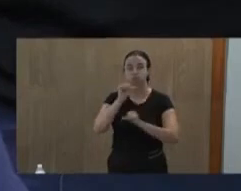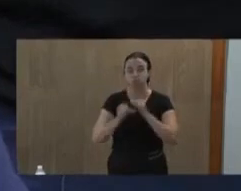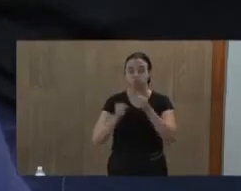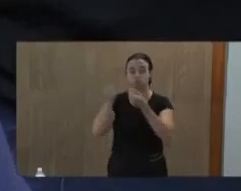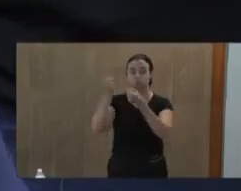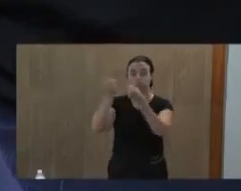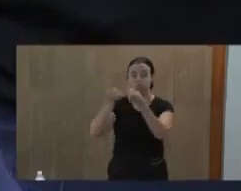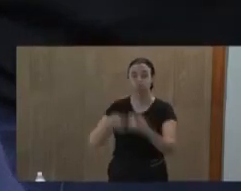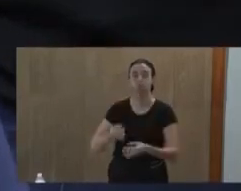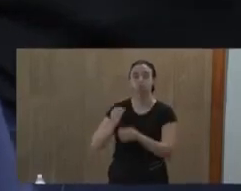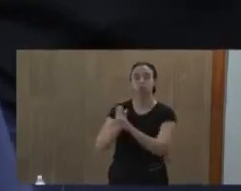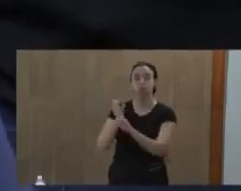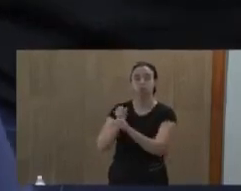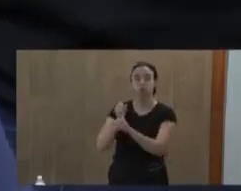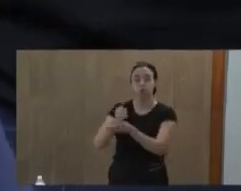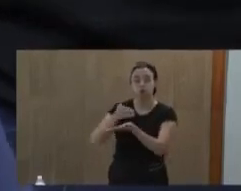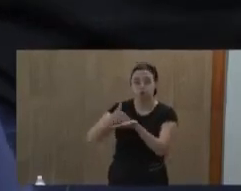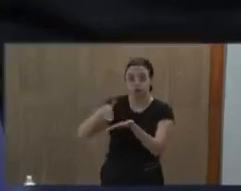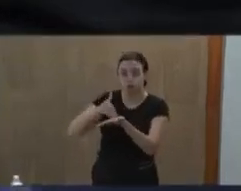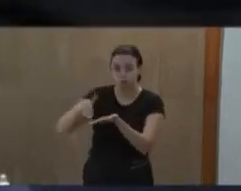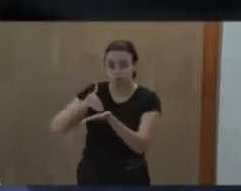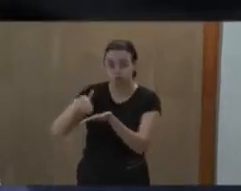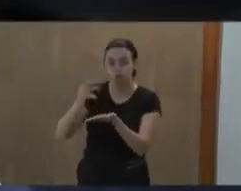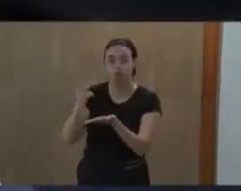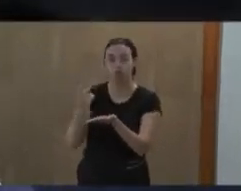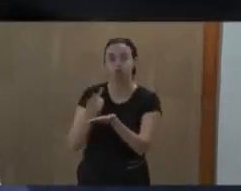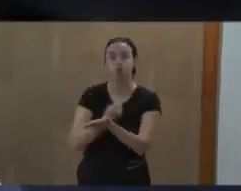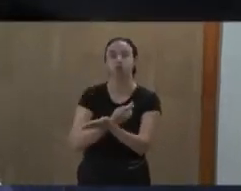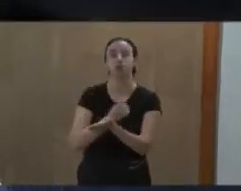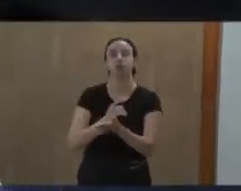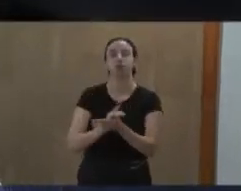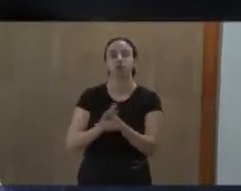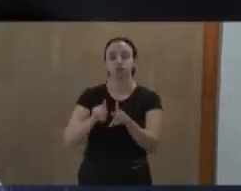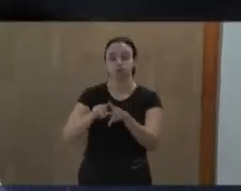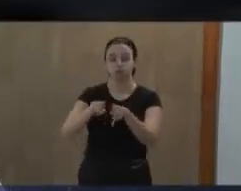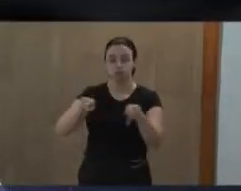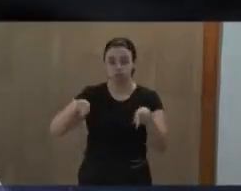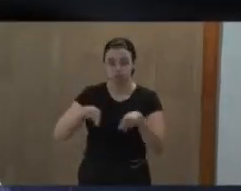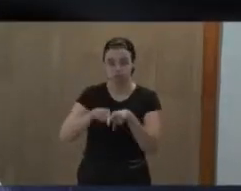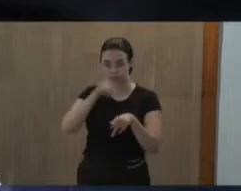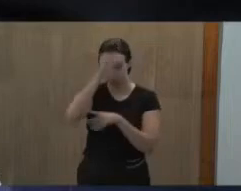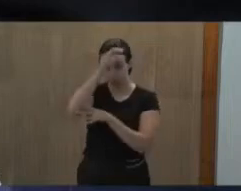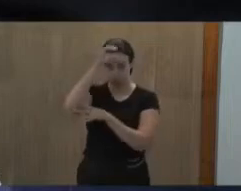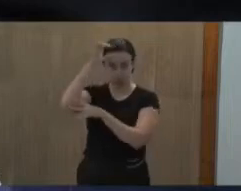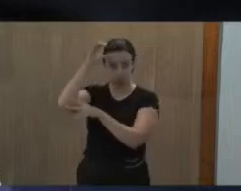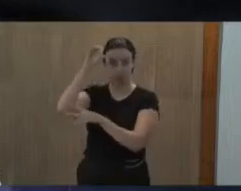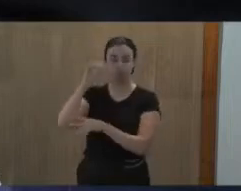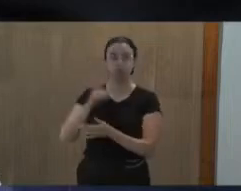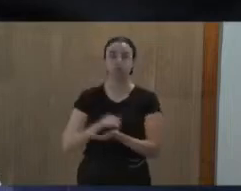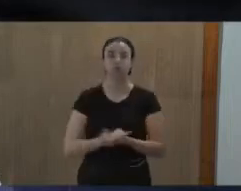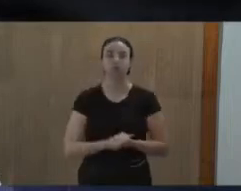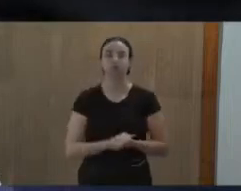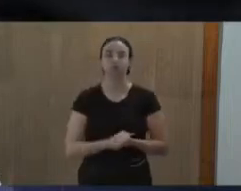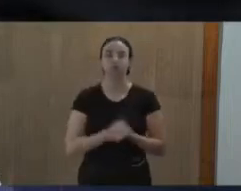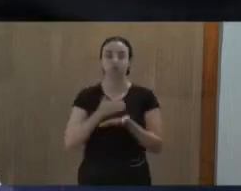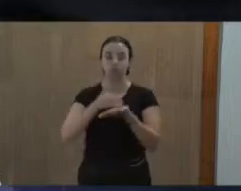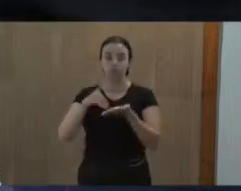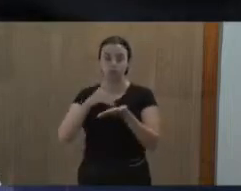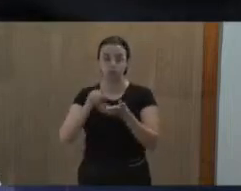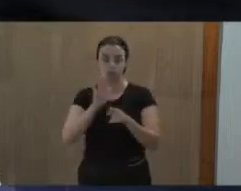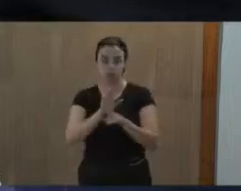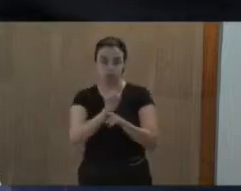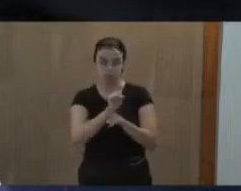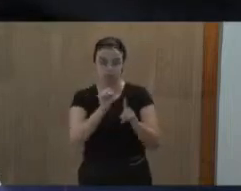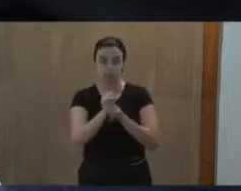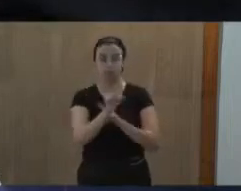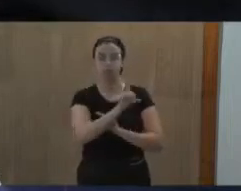secretarias municipais a serem realizadas no plenário da Câmara Municipal. Secretaria Municipal de Assistência Social, 25